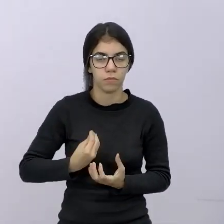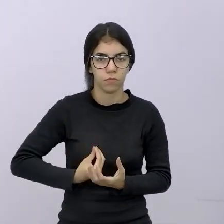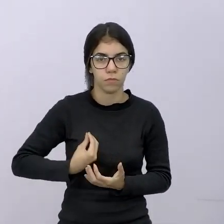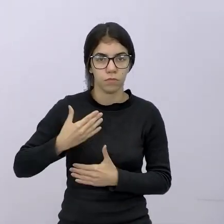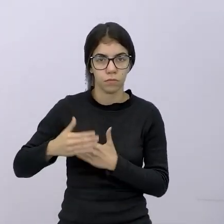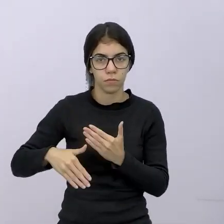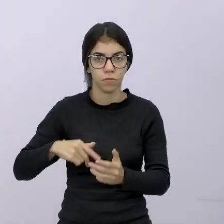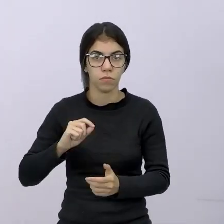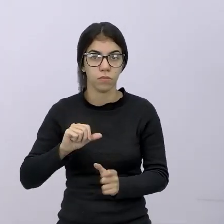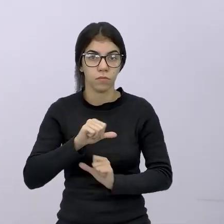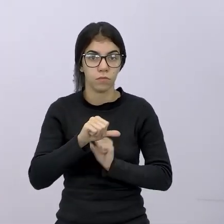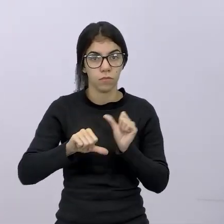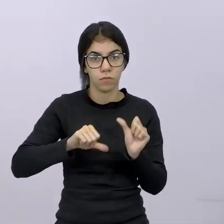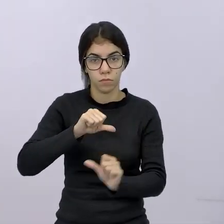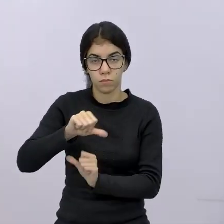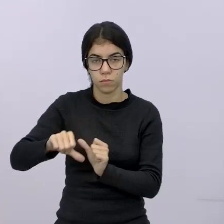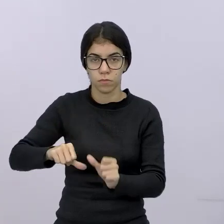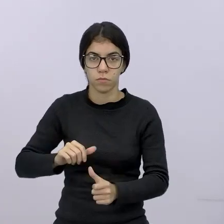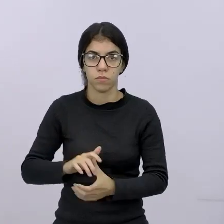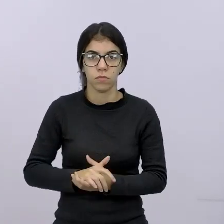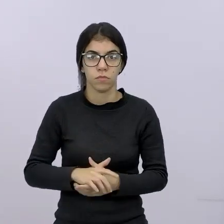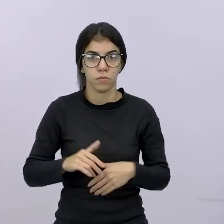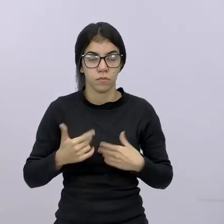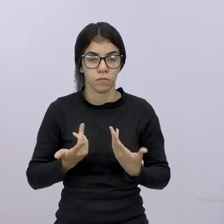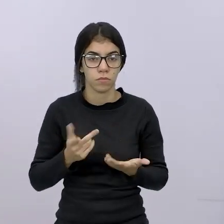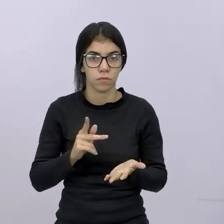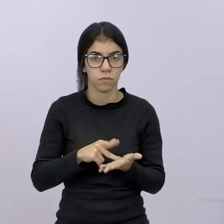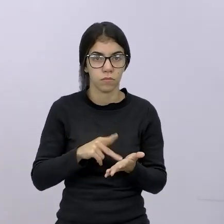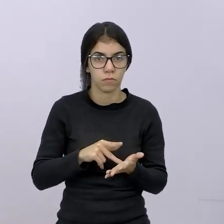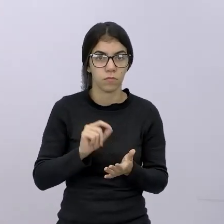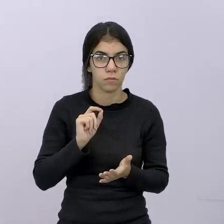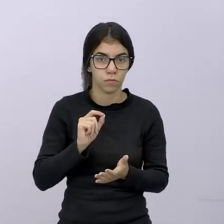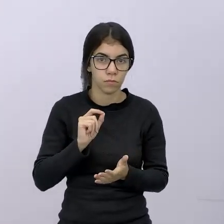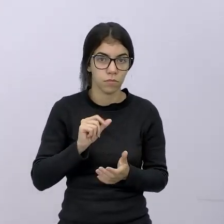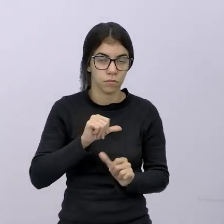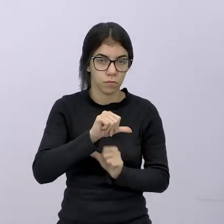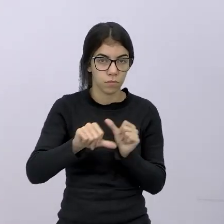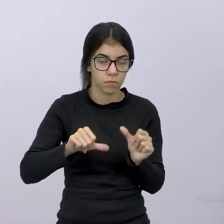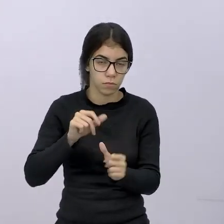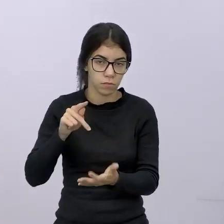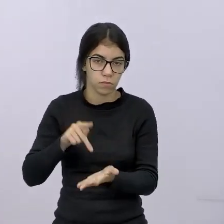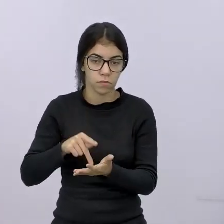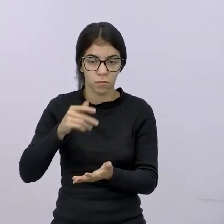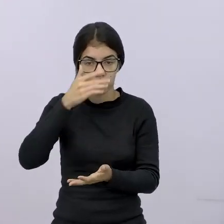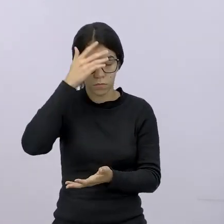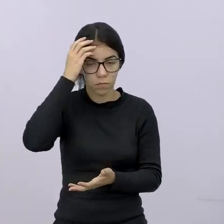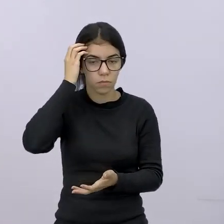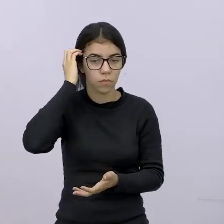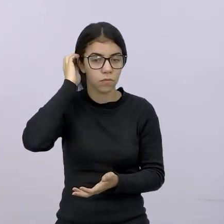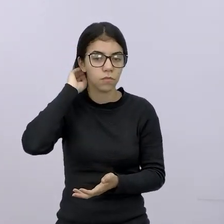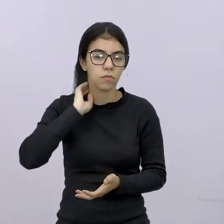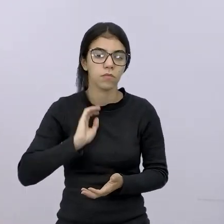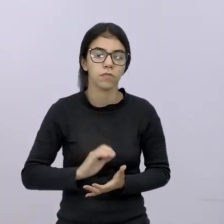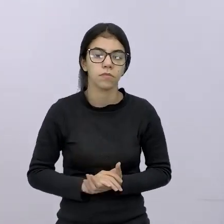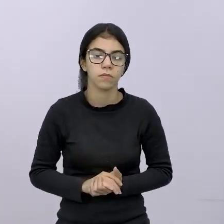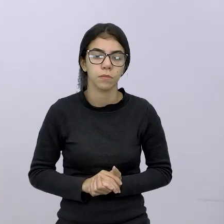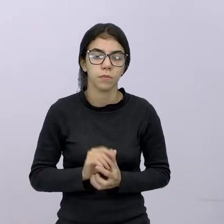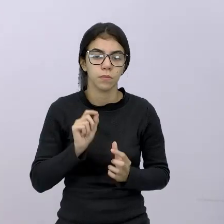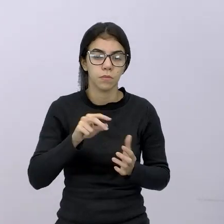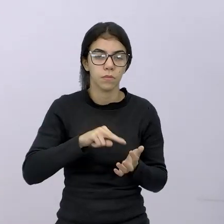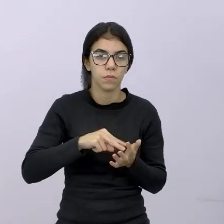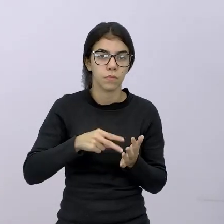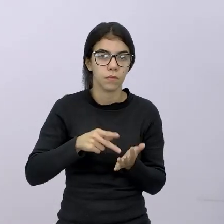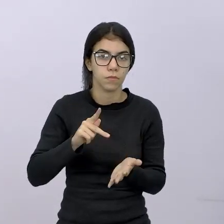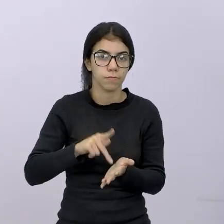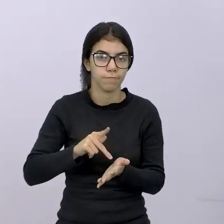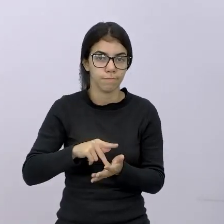essas transformações, né? Então, a verdade está na transformação mesmo. Então, o que é a verdade sobre